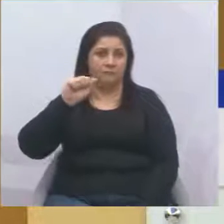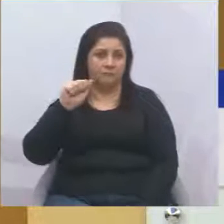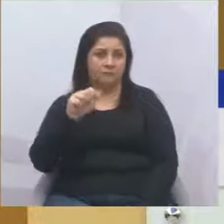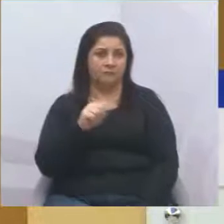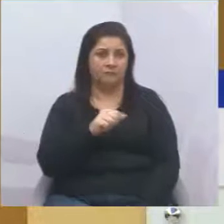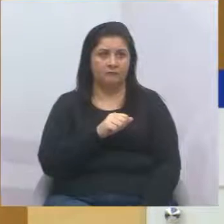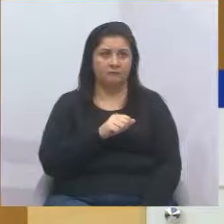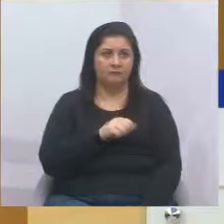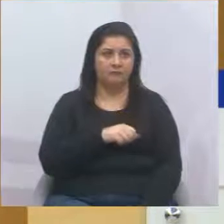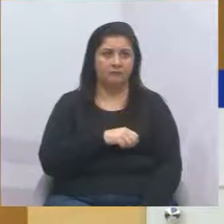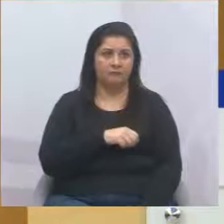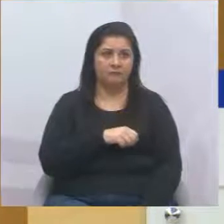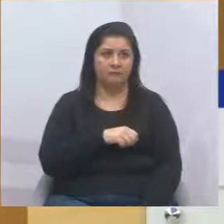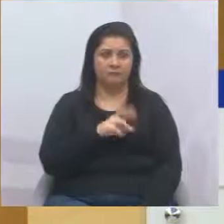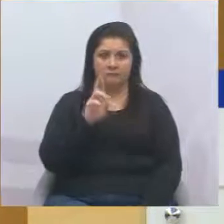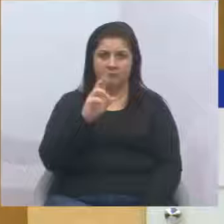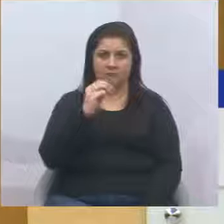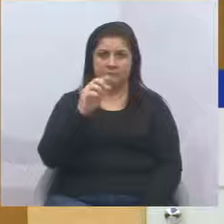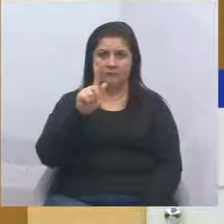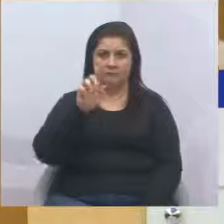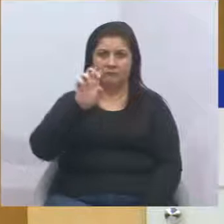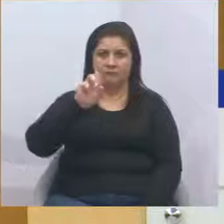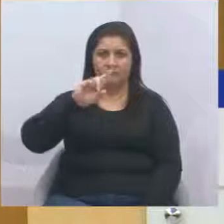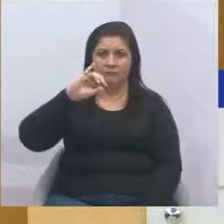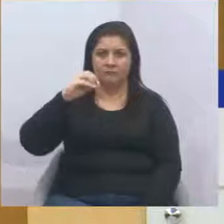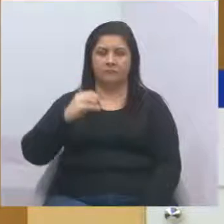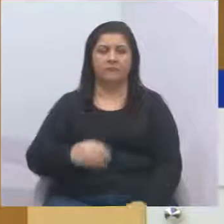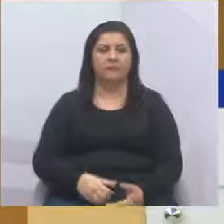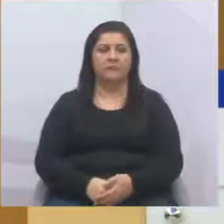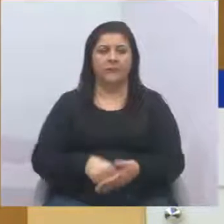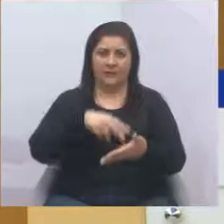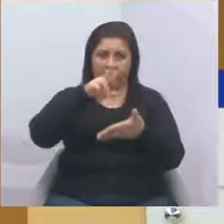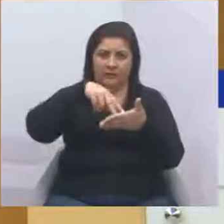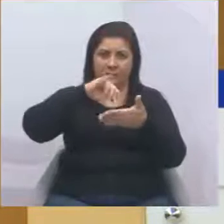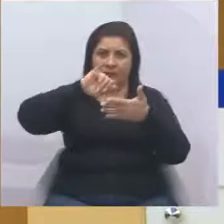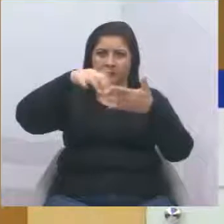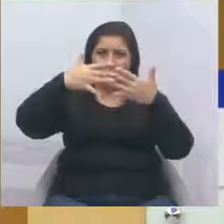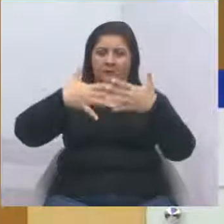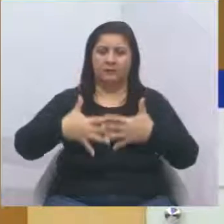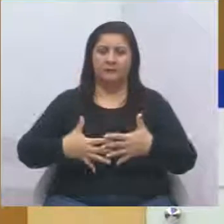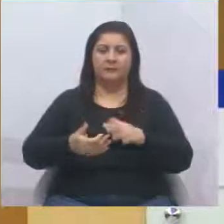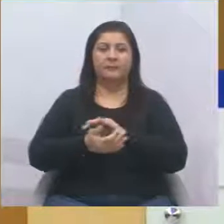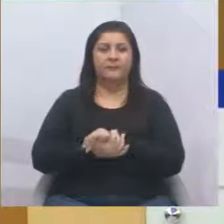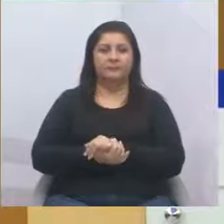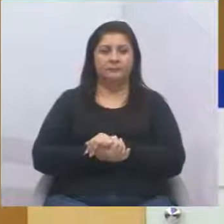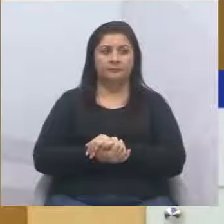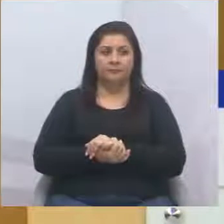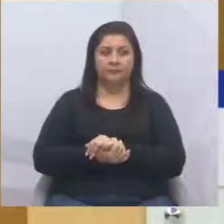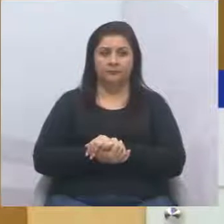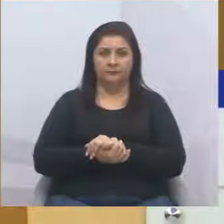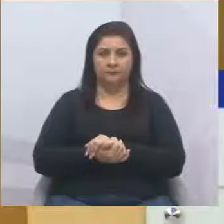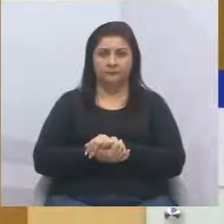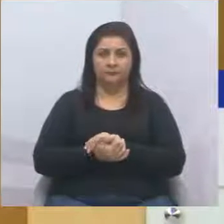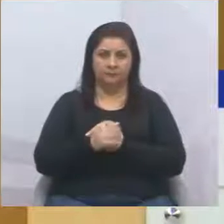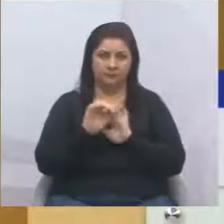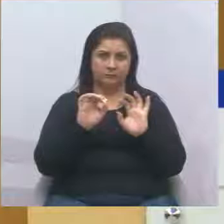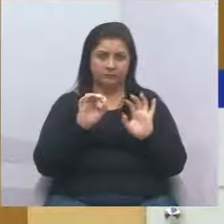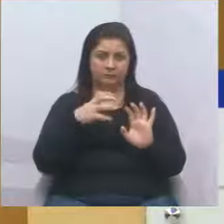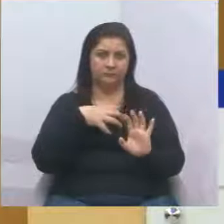Vou estar lendo agora a justificativa a espécie